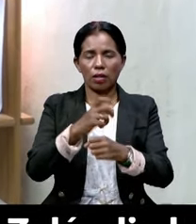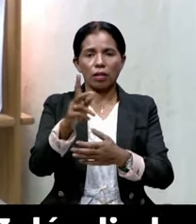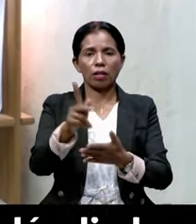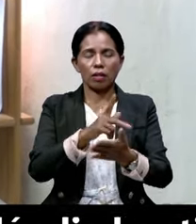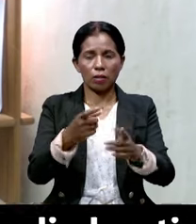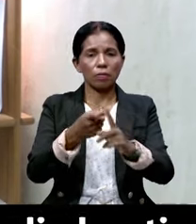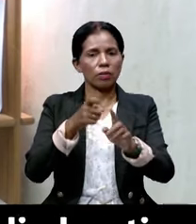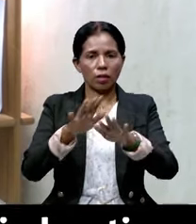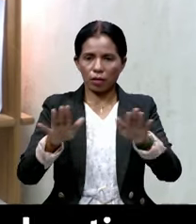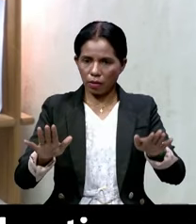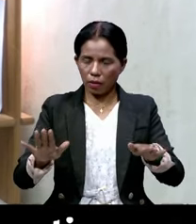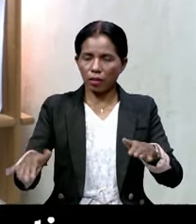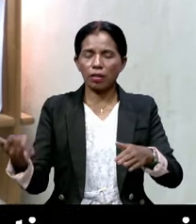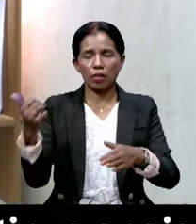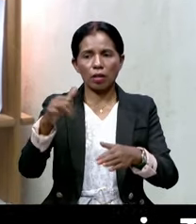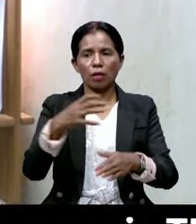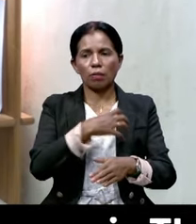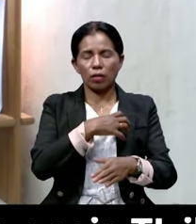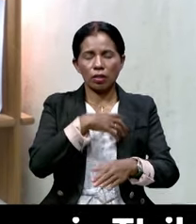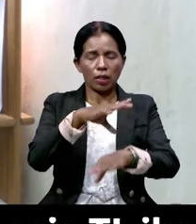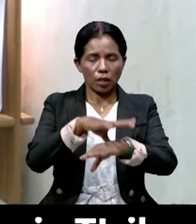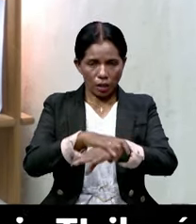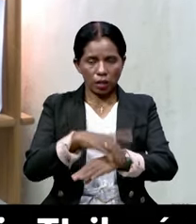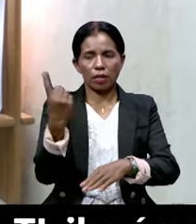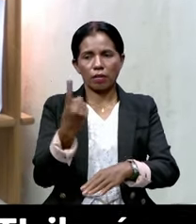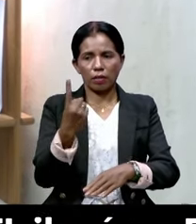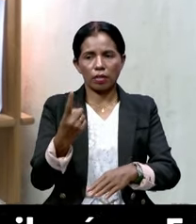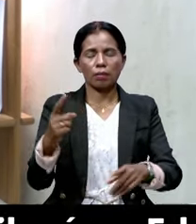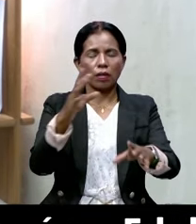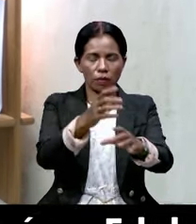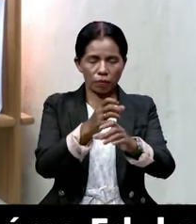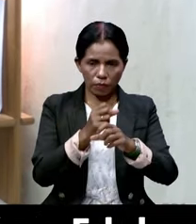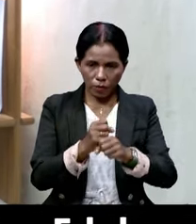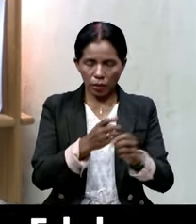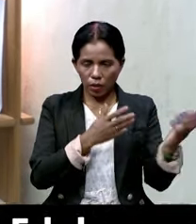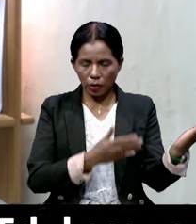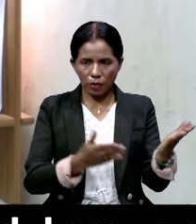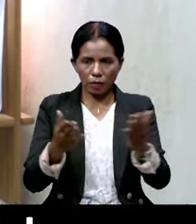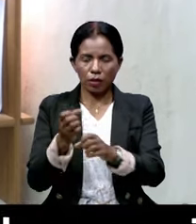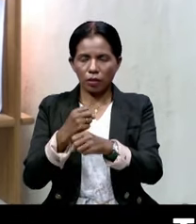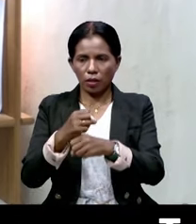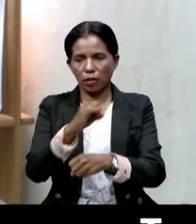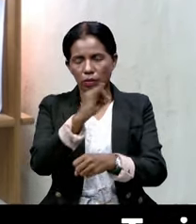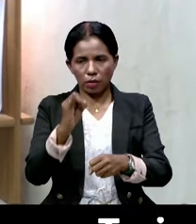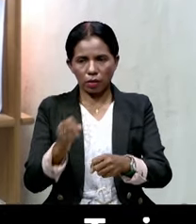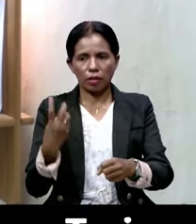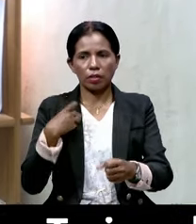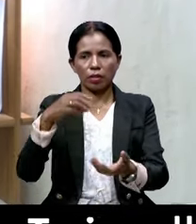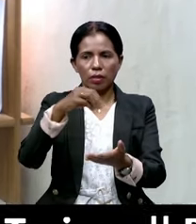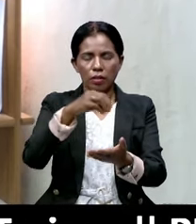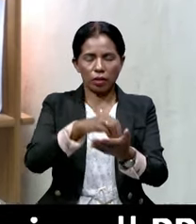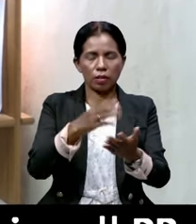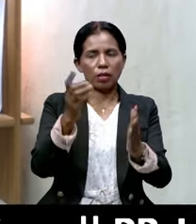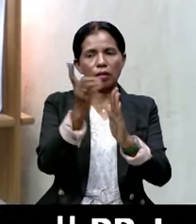tira, a polícia já lhe intervenção na fase. Para fote, lori mai, já lhe identificação, tratar o que tem base de